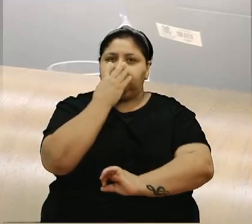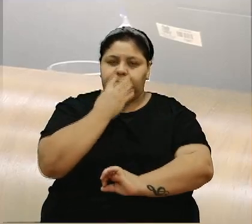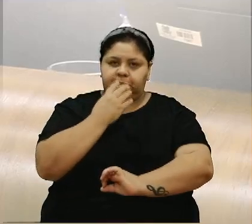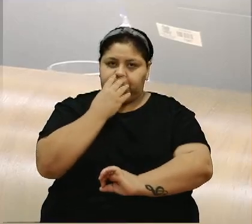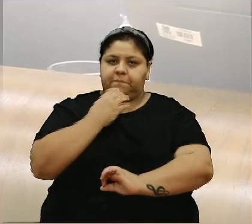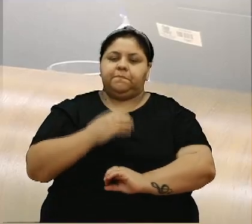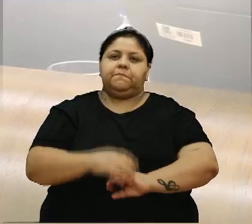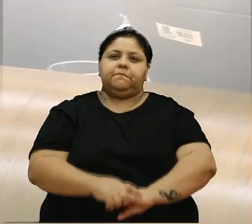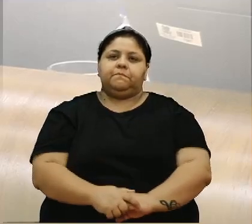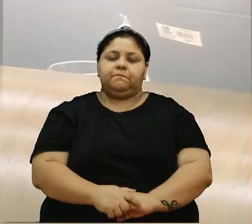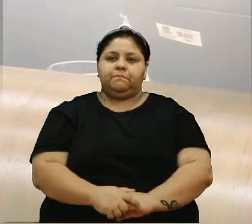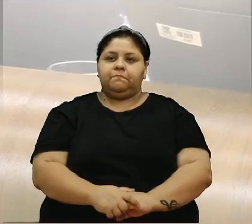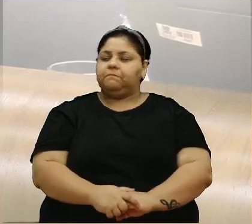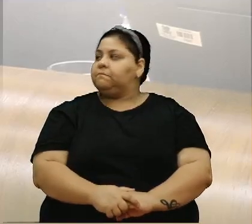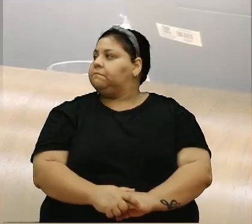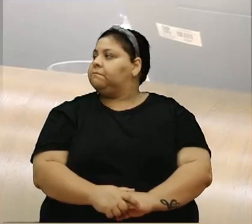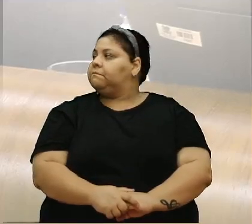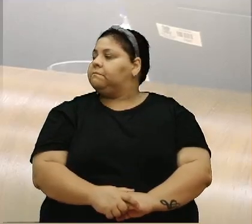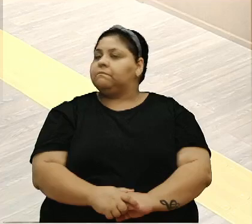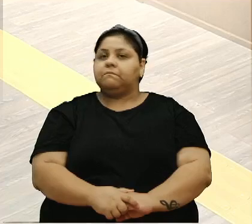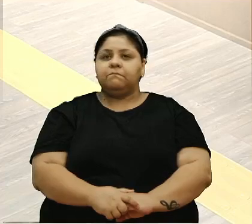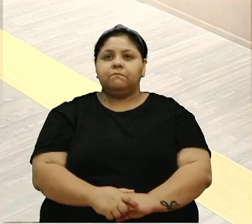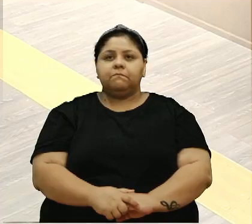Gilfredo Otto de Camilles Sobrinho.